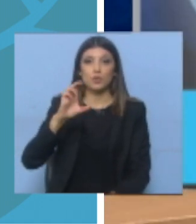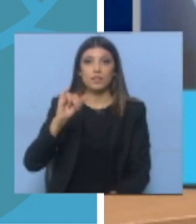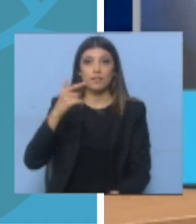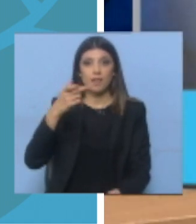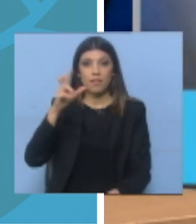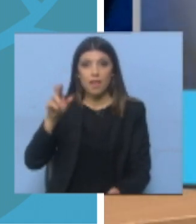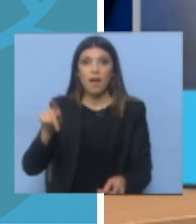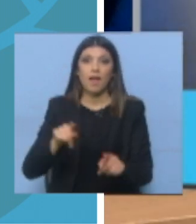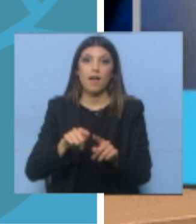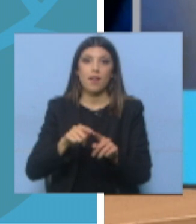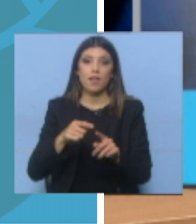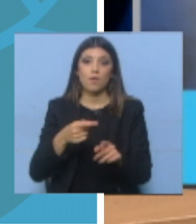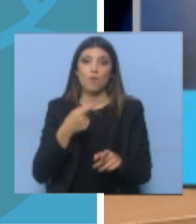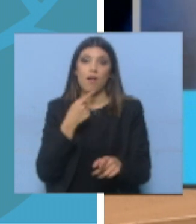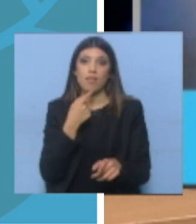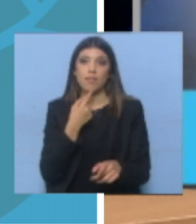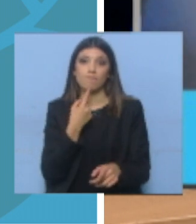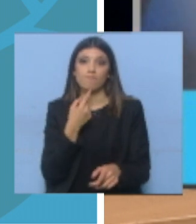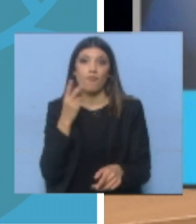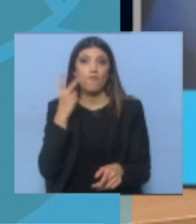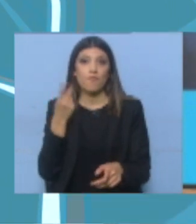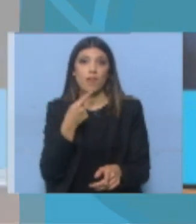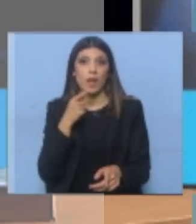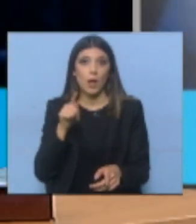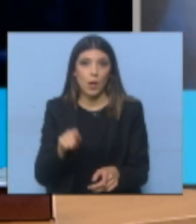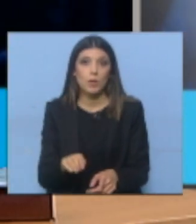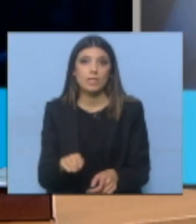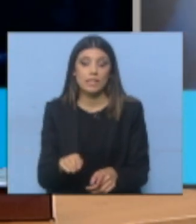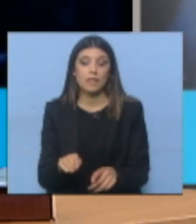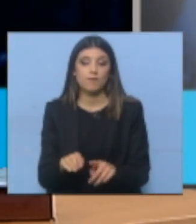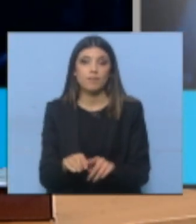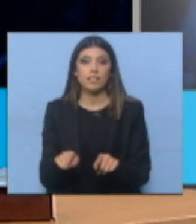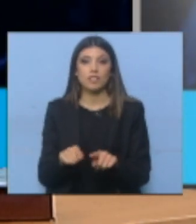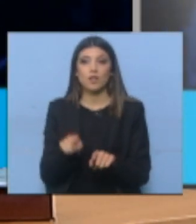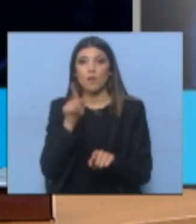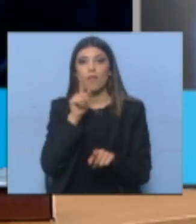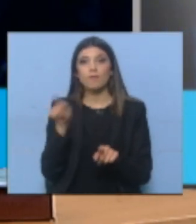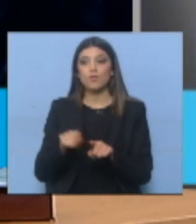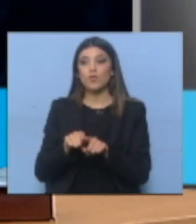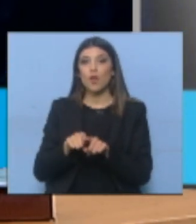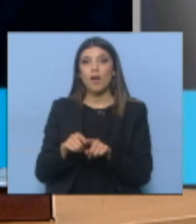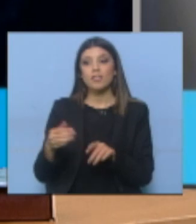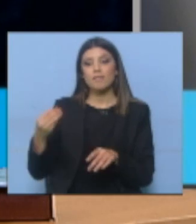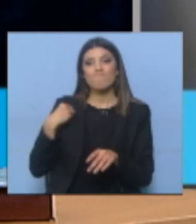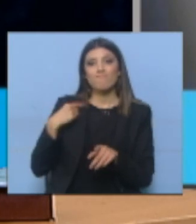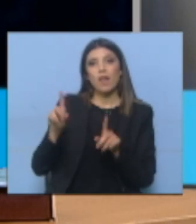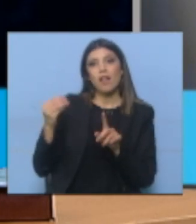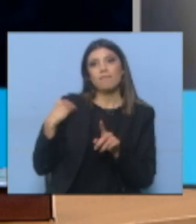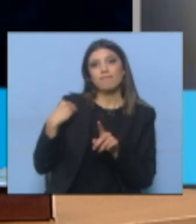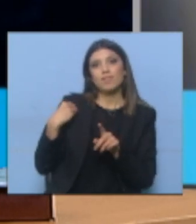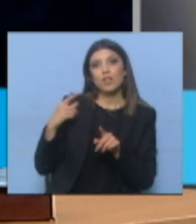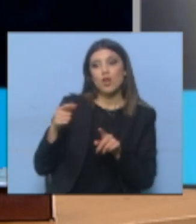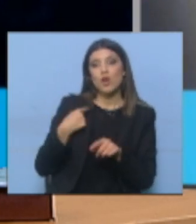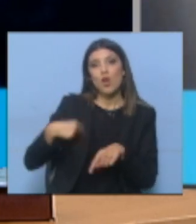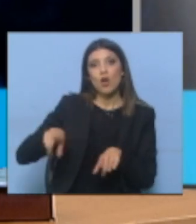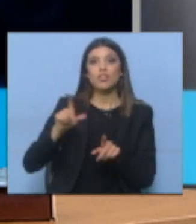Páscoa que nós que, pelo batismo, fomos sepultados com Cristo na morte para ressuscitarmos com Ele para uma vida nova. Portanto,